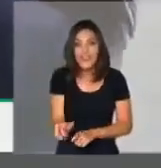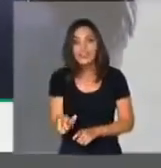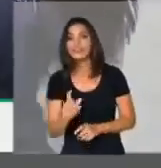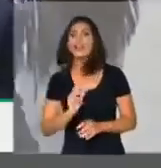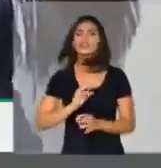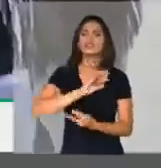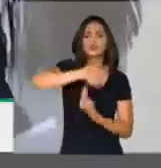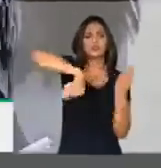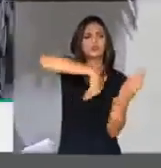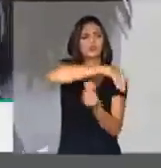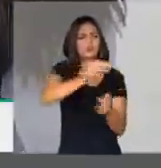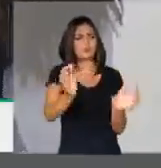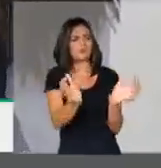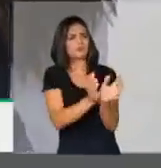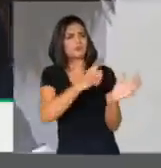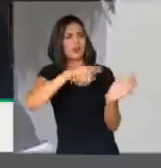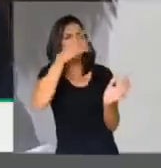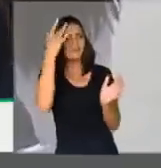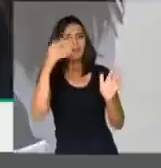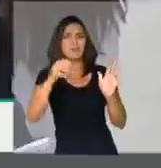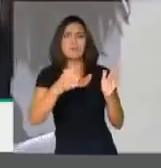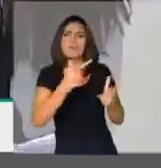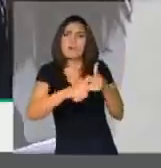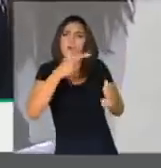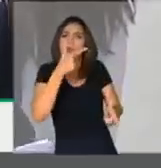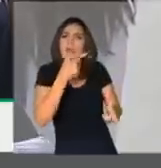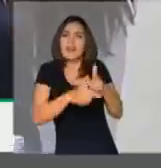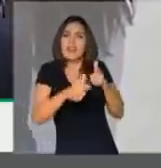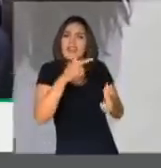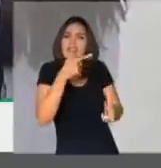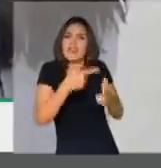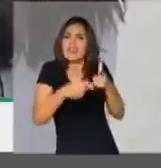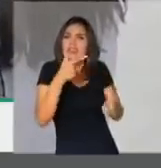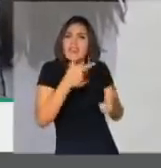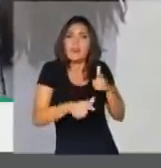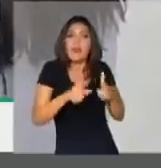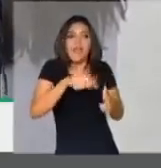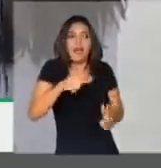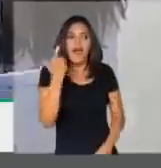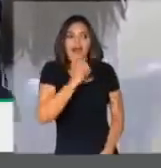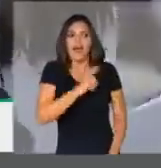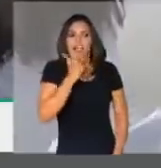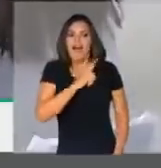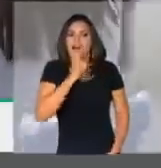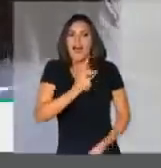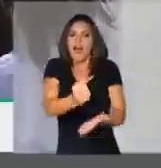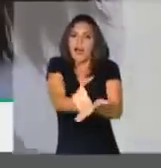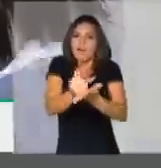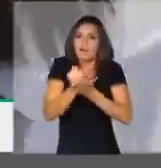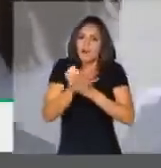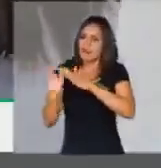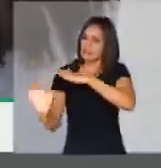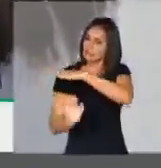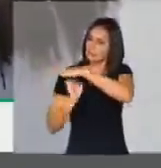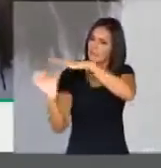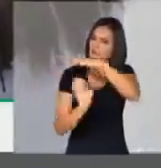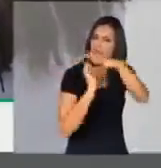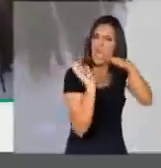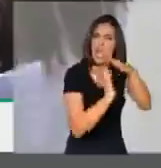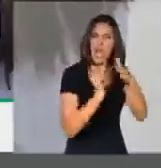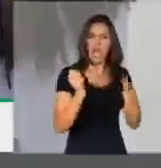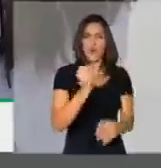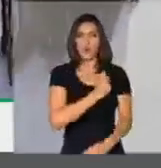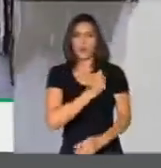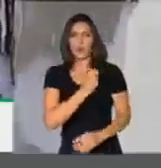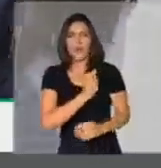Ou seja, eles estão numa mega crise e aí ele vem para ter o apoio do mercado e da grande mídia,